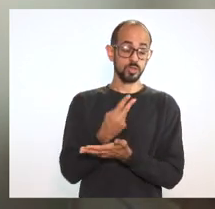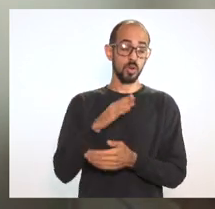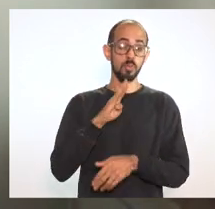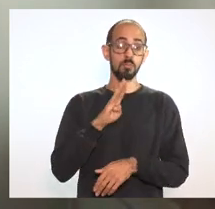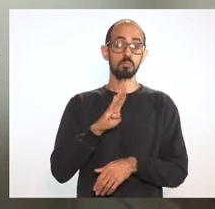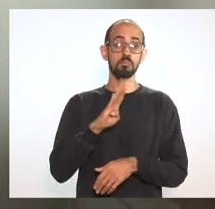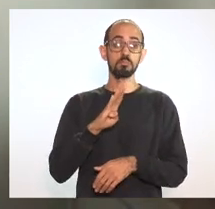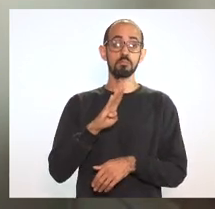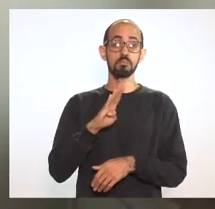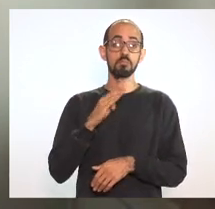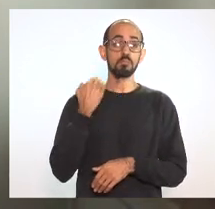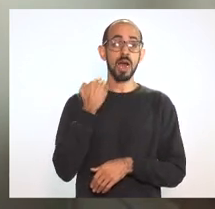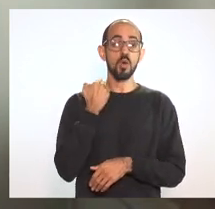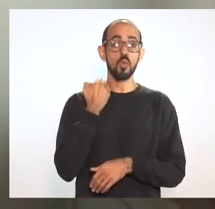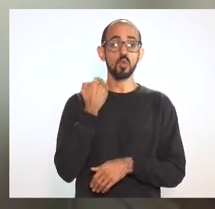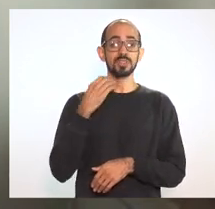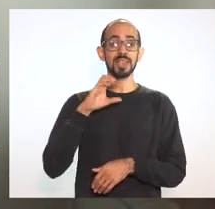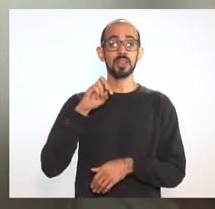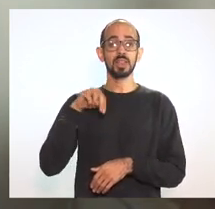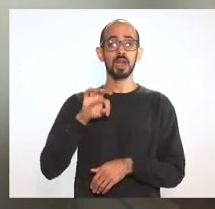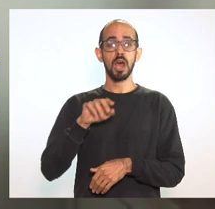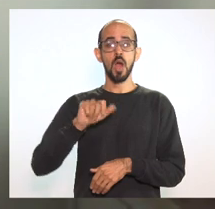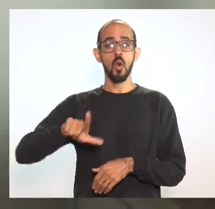aumentou a taxa Selic em